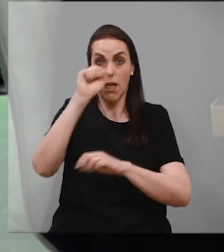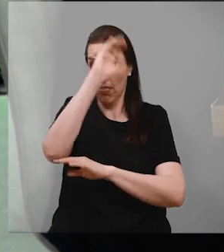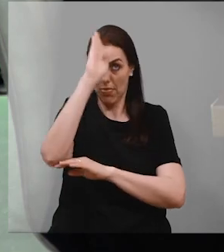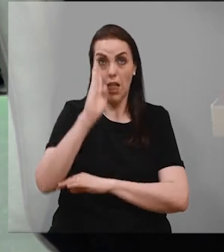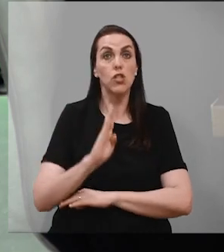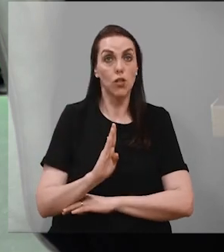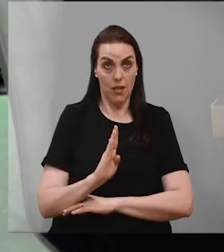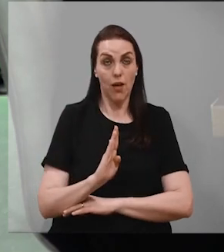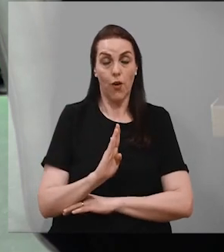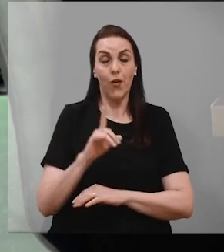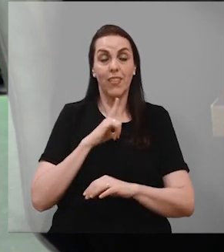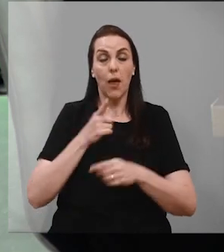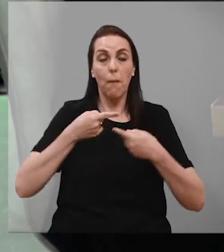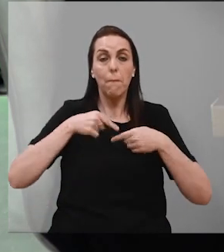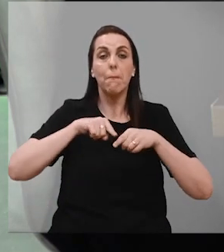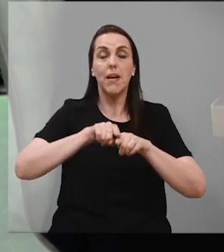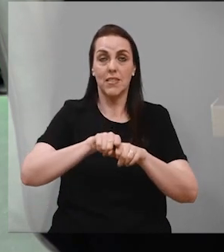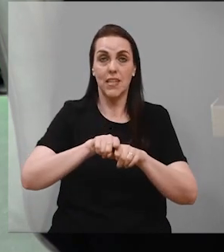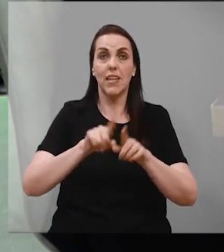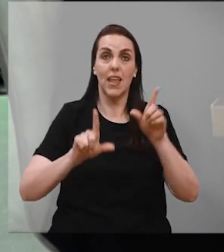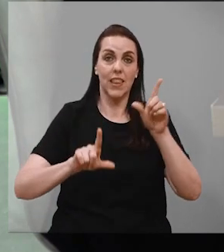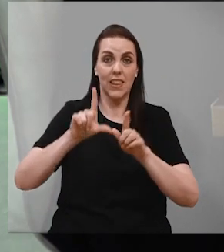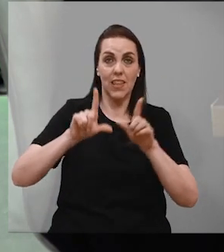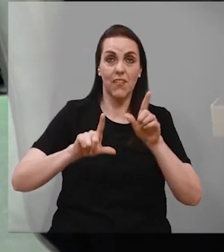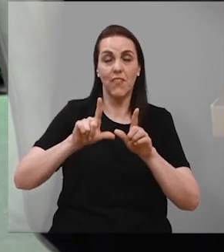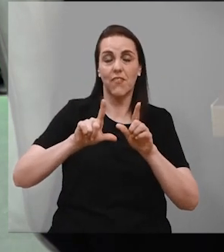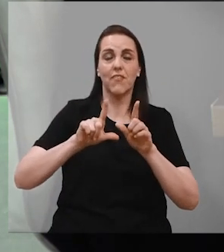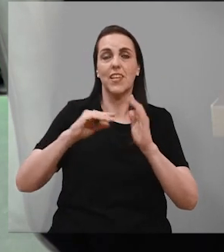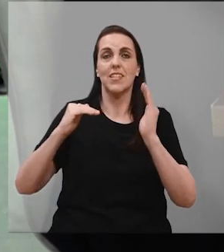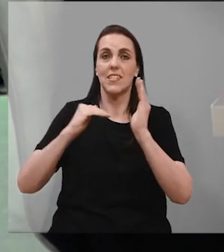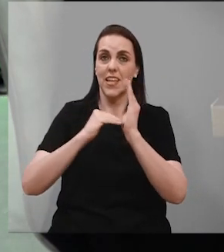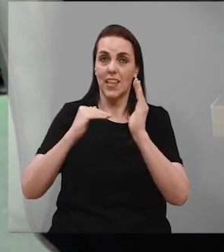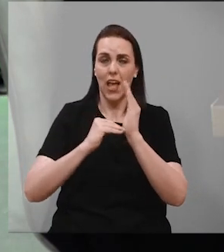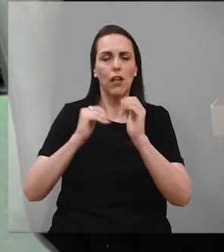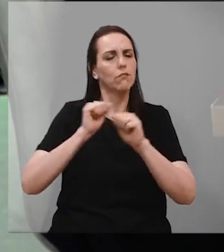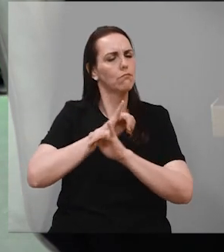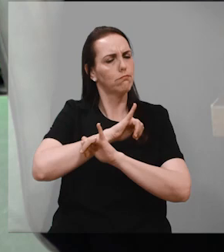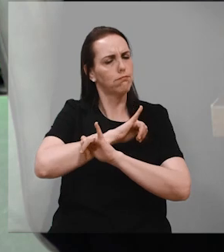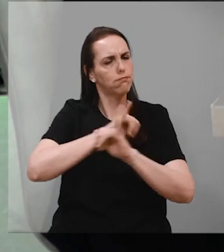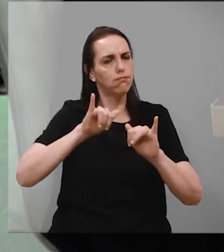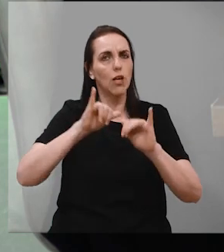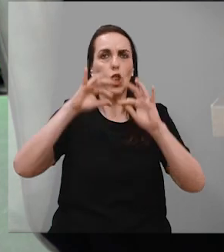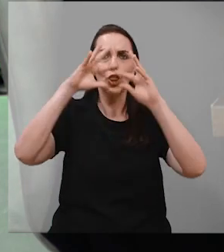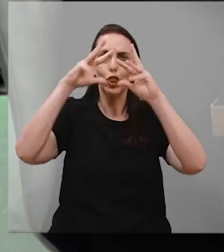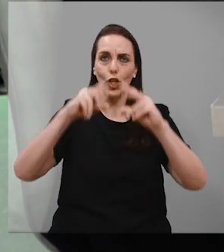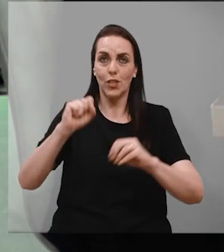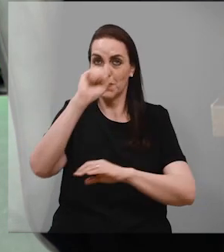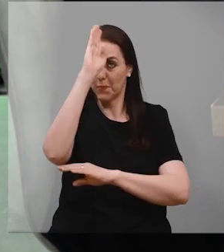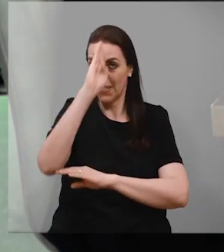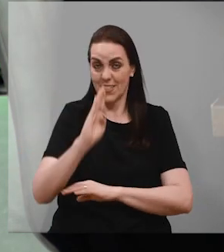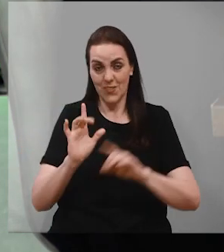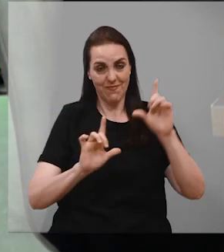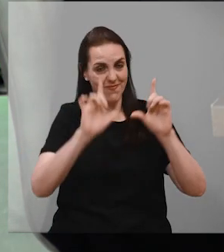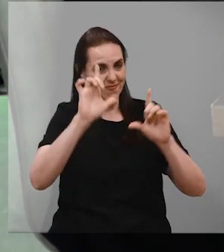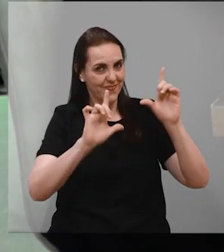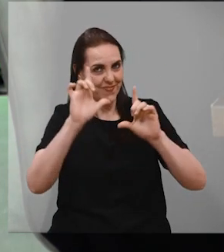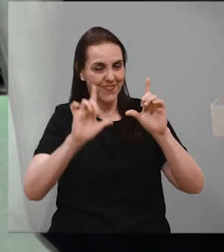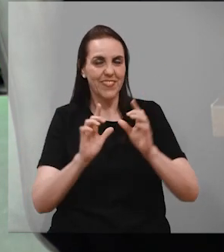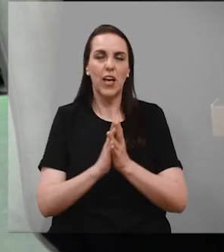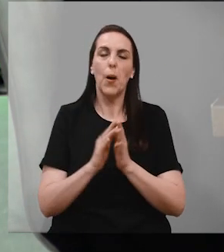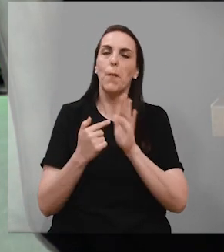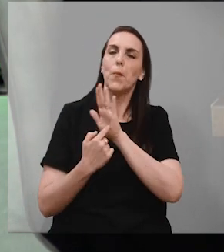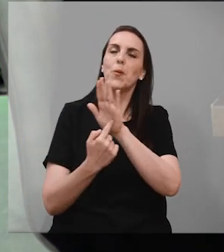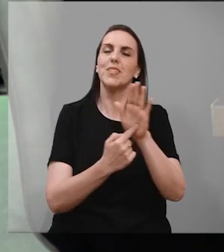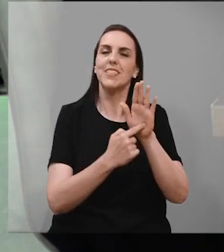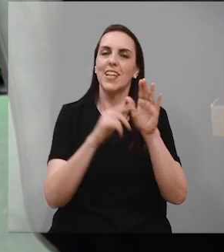em nível nacional, né? A gente tem a parceria com a TV Senado e ela foi exibida em todo o Brasil, nas telinhas de todo o